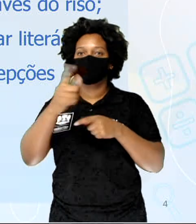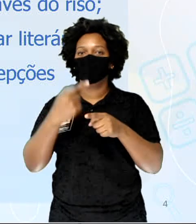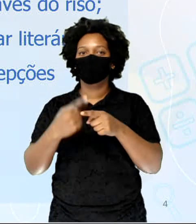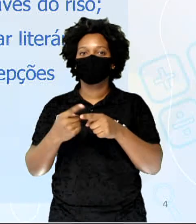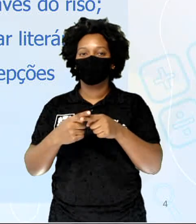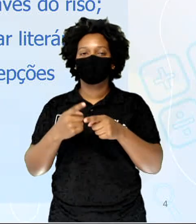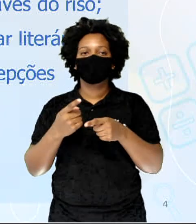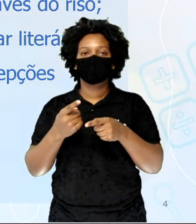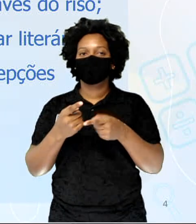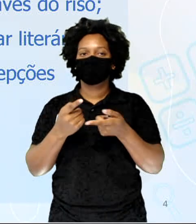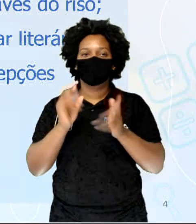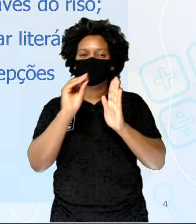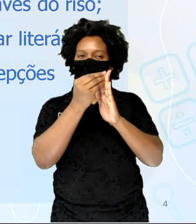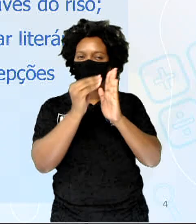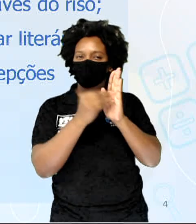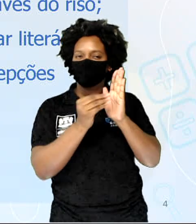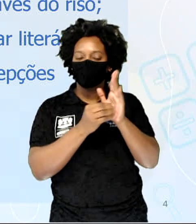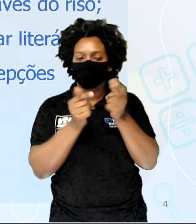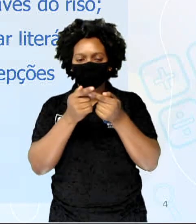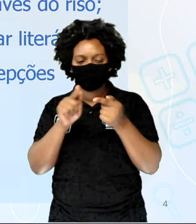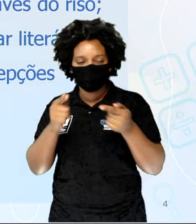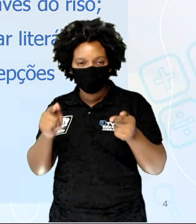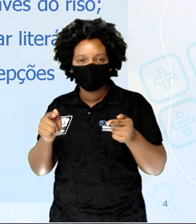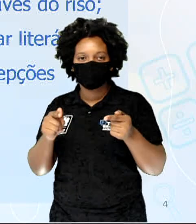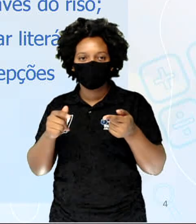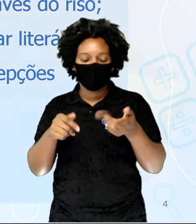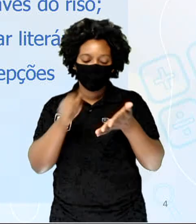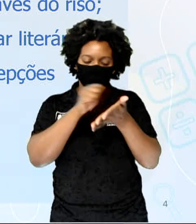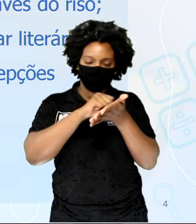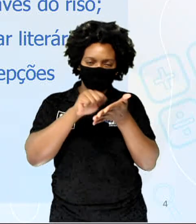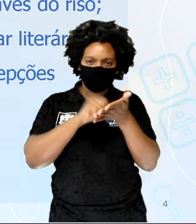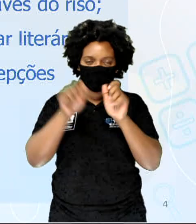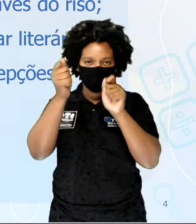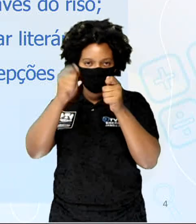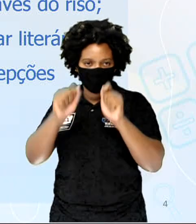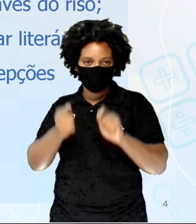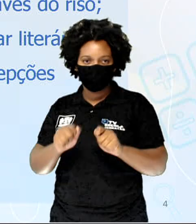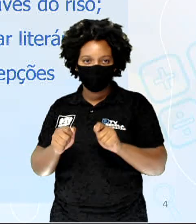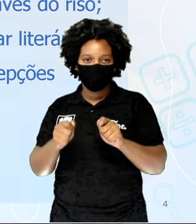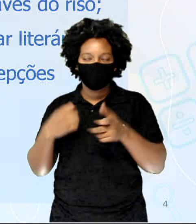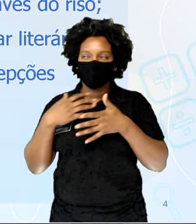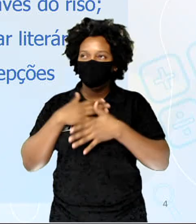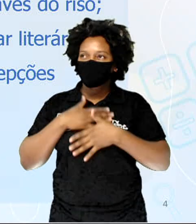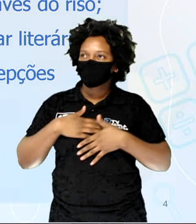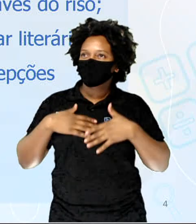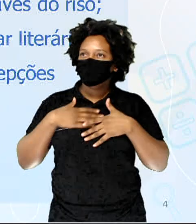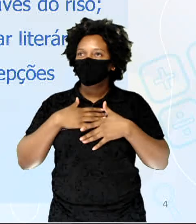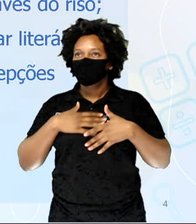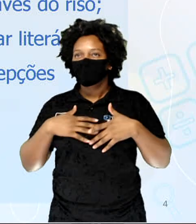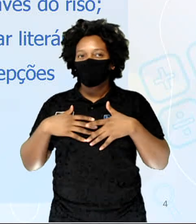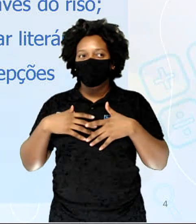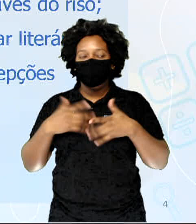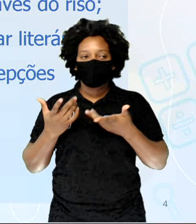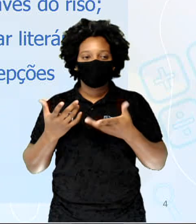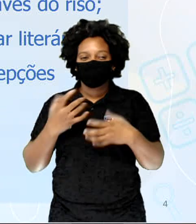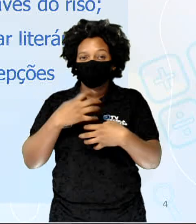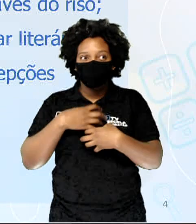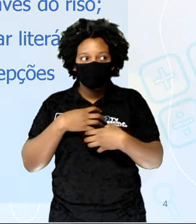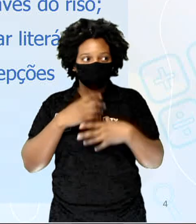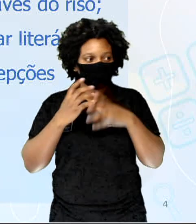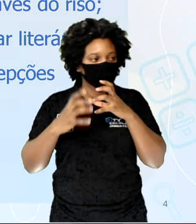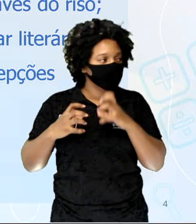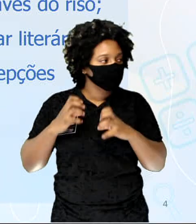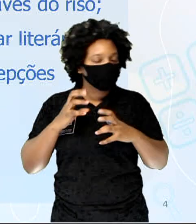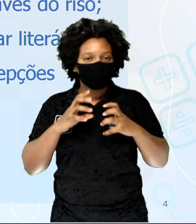de linguagem, ele tem toda a arte de escrever. Aliviar a tensão de situações difíceis e unir as